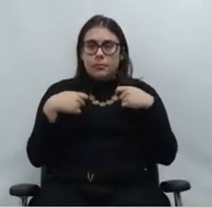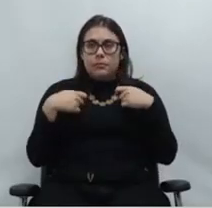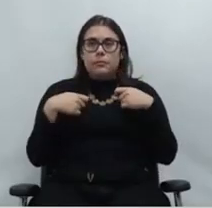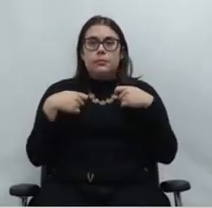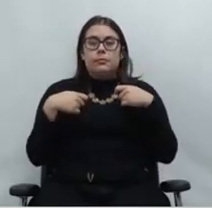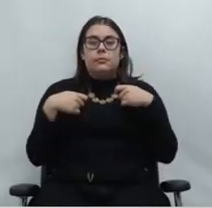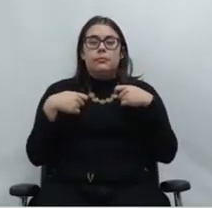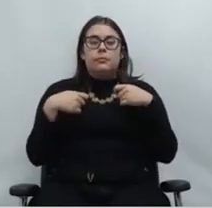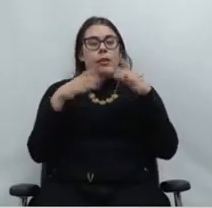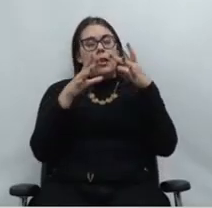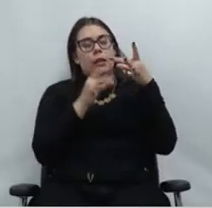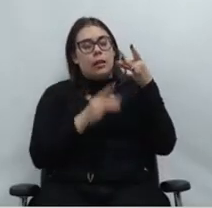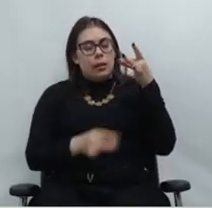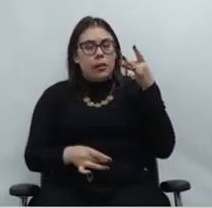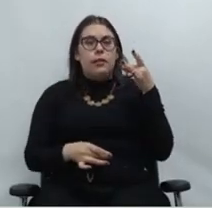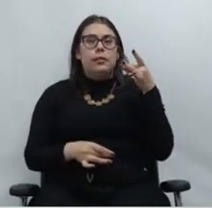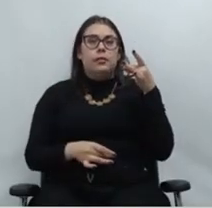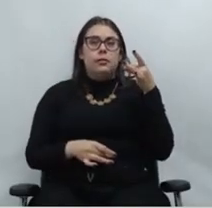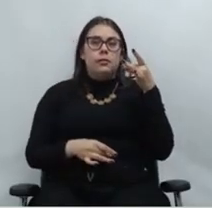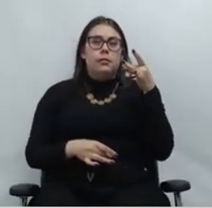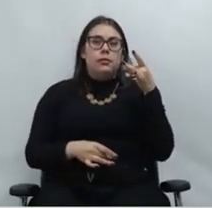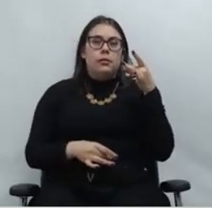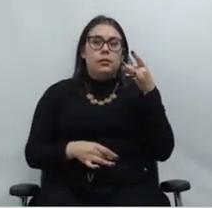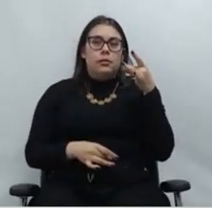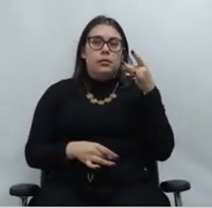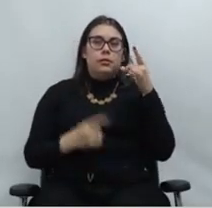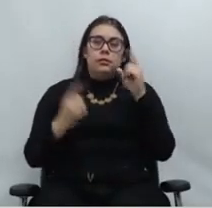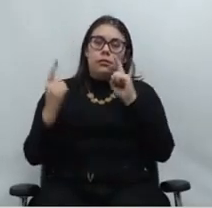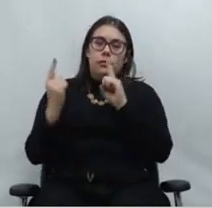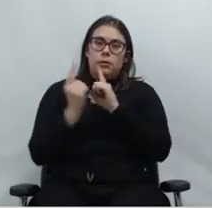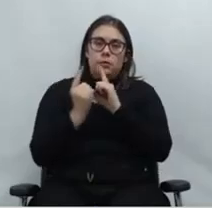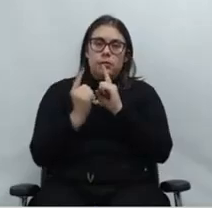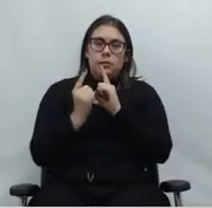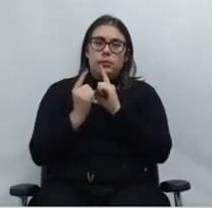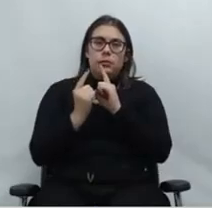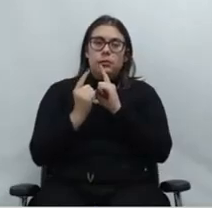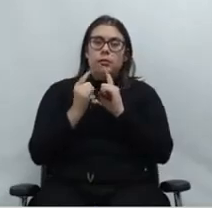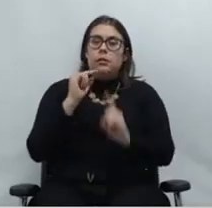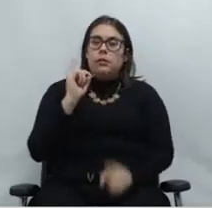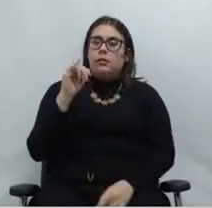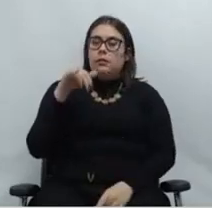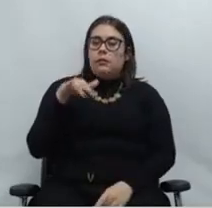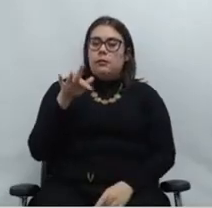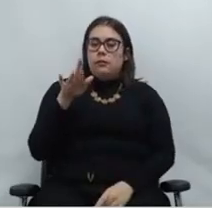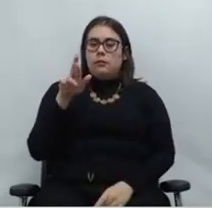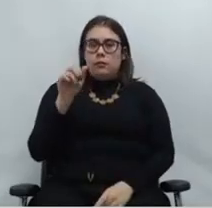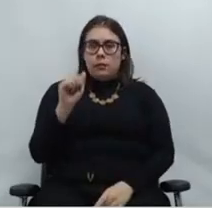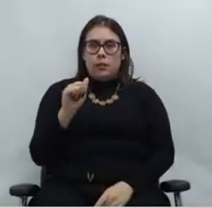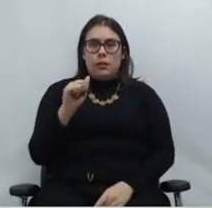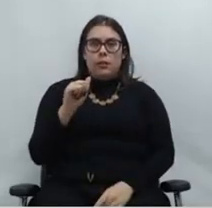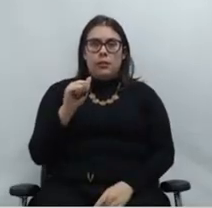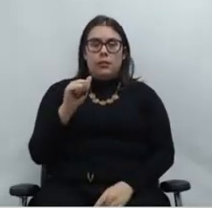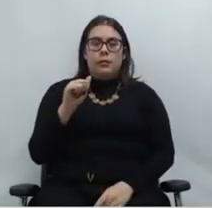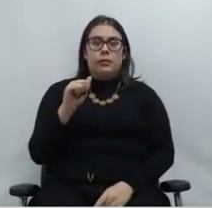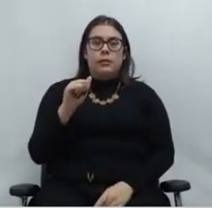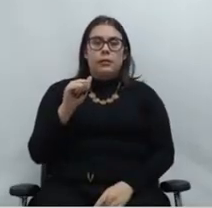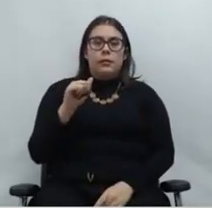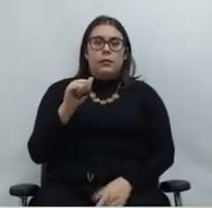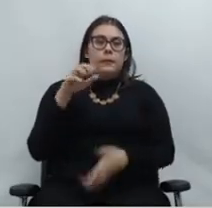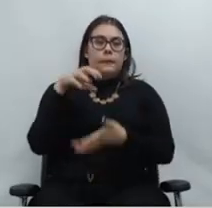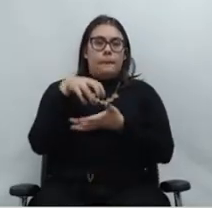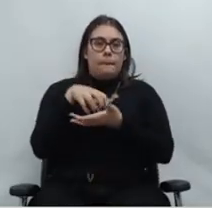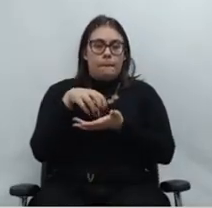mais específico sobre essa previsão orçamentária em relação aos gastos com infrarrede. Isso porque a conectividade é